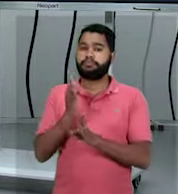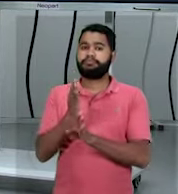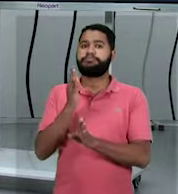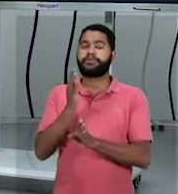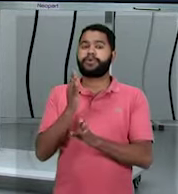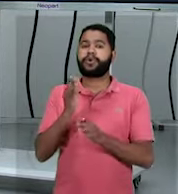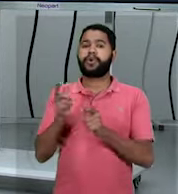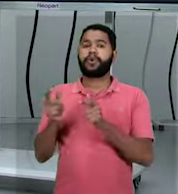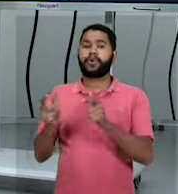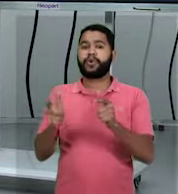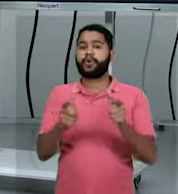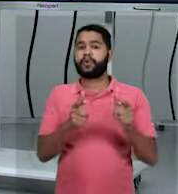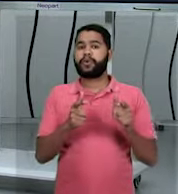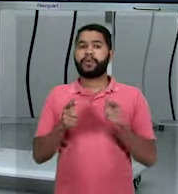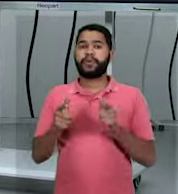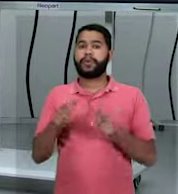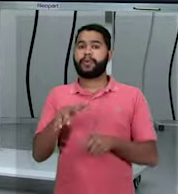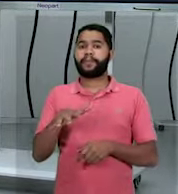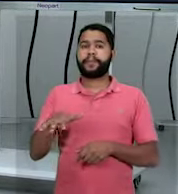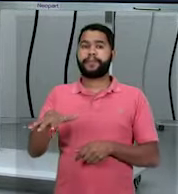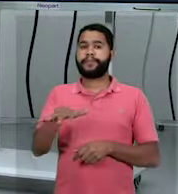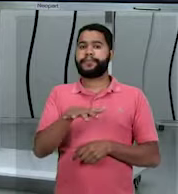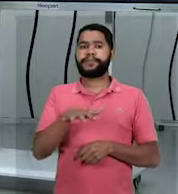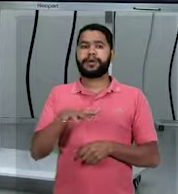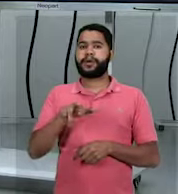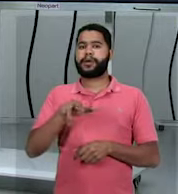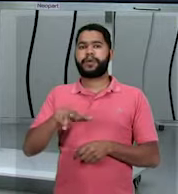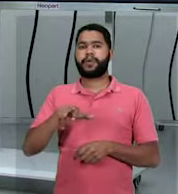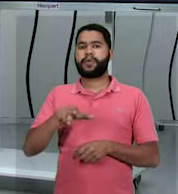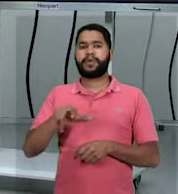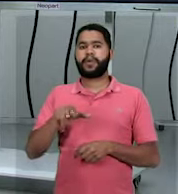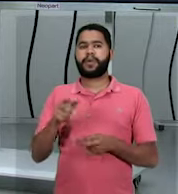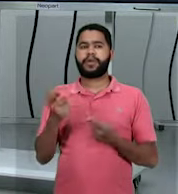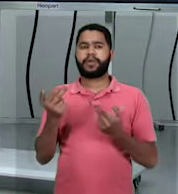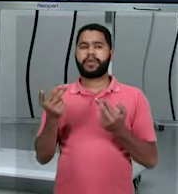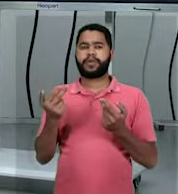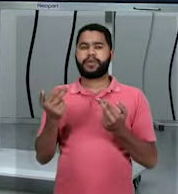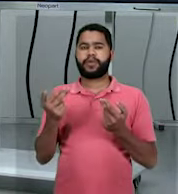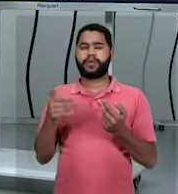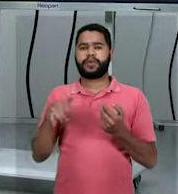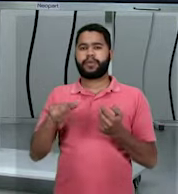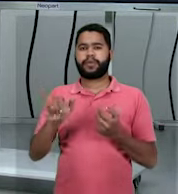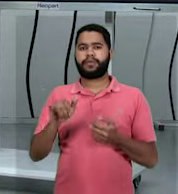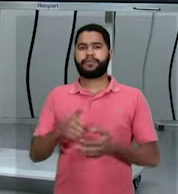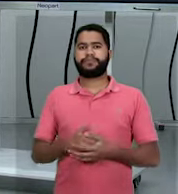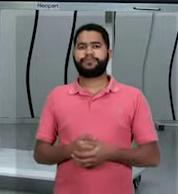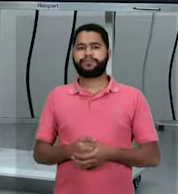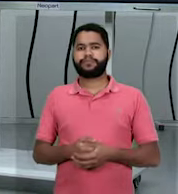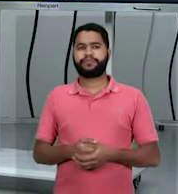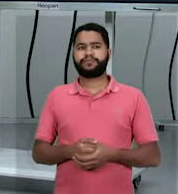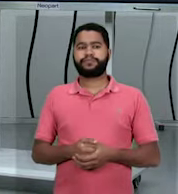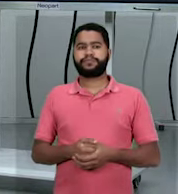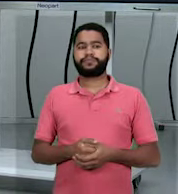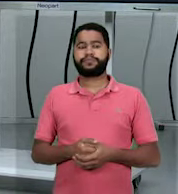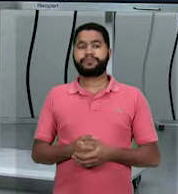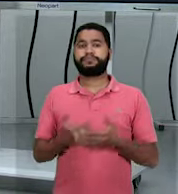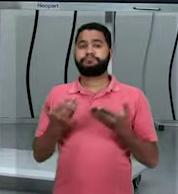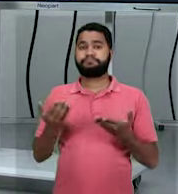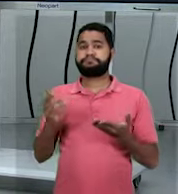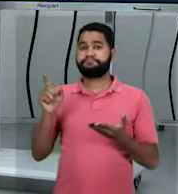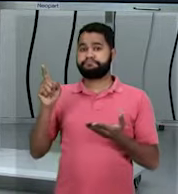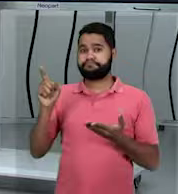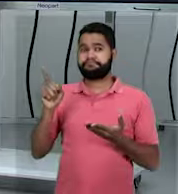está localizado na região não homóloga a Y. Desculpa, eu falei X, mas na verdade é não homóloga ao Y. Nesse caso,